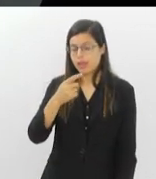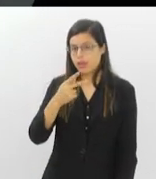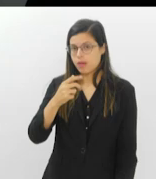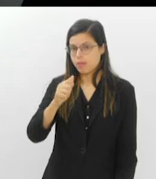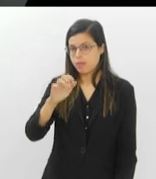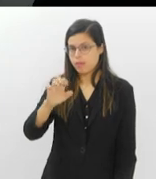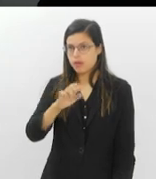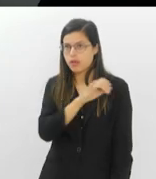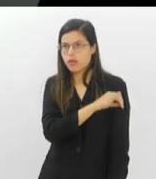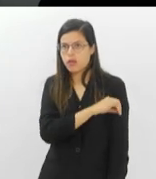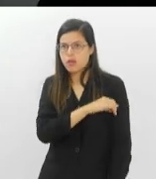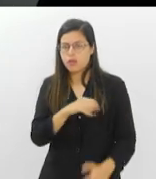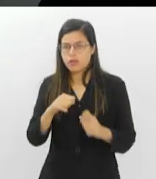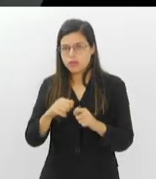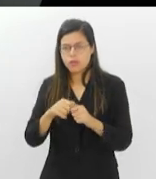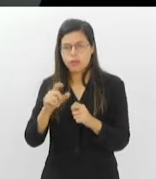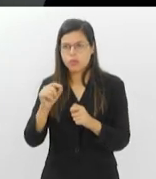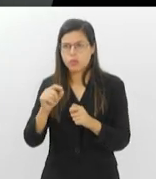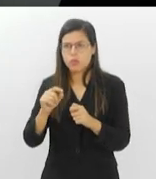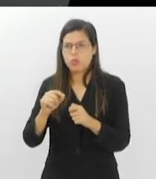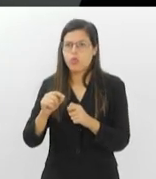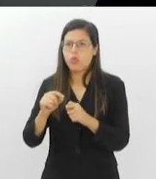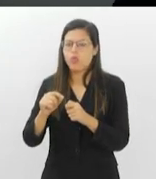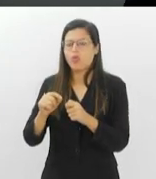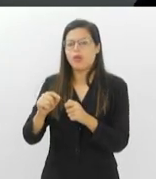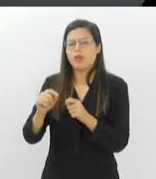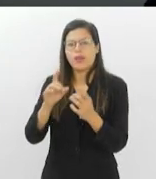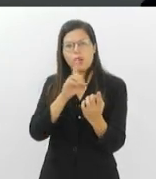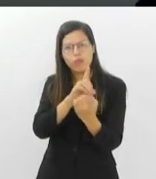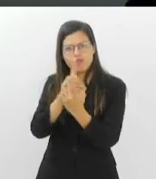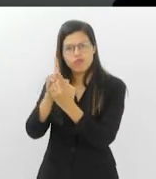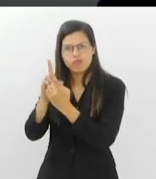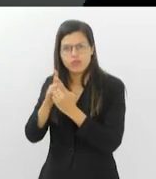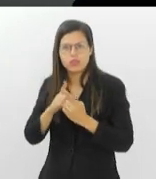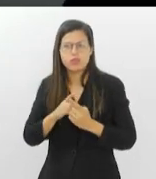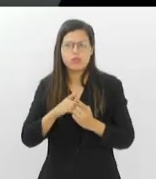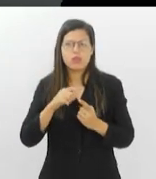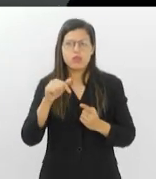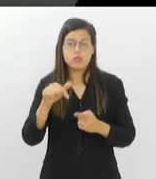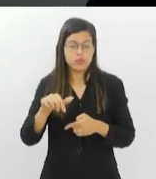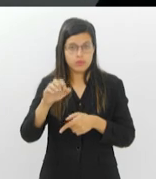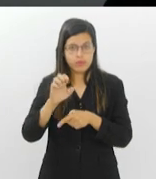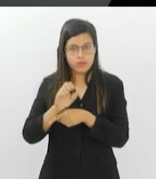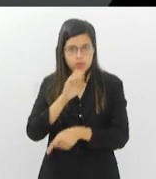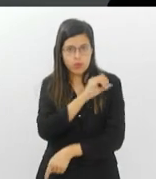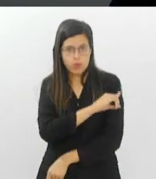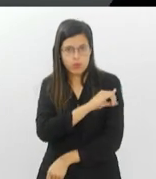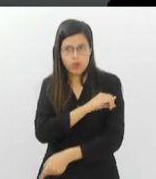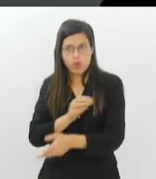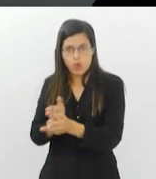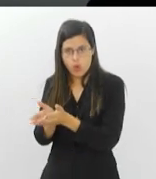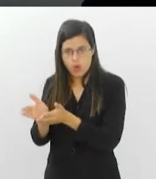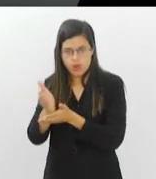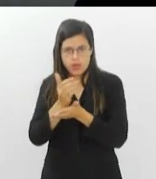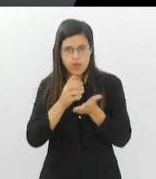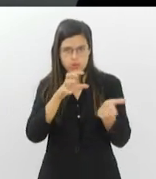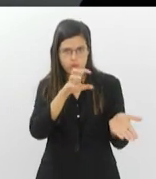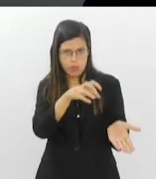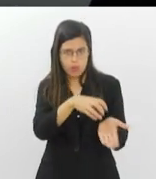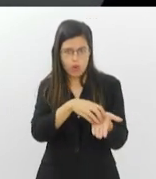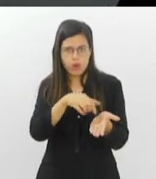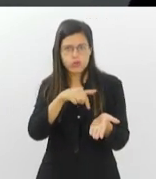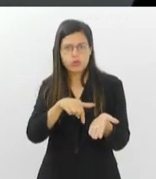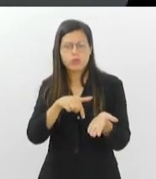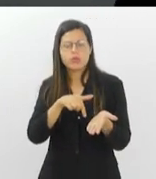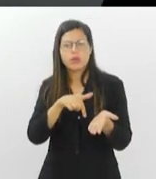fazemos a triagem, ou seja, todo o papel filtro que é triado em todo o estado do Rio de Janeiro, né, que é coletado nos postos de coleta, eles vêm para